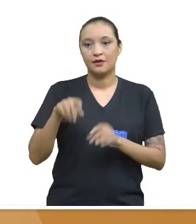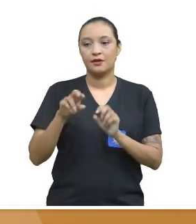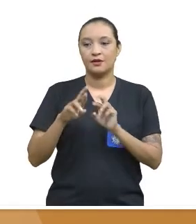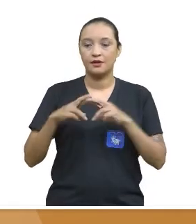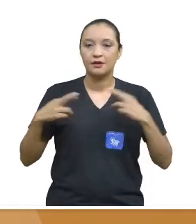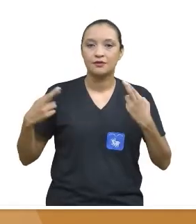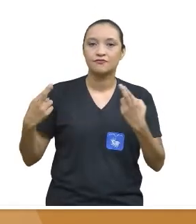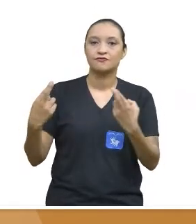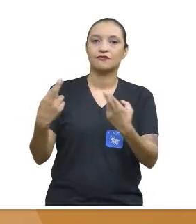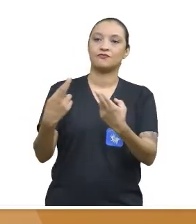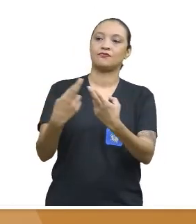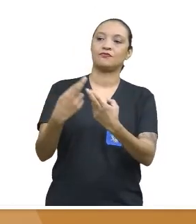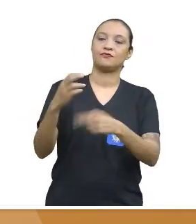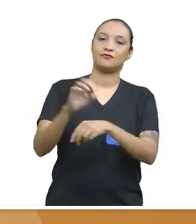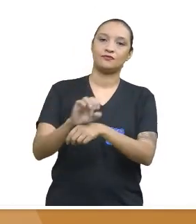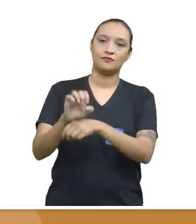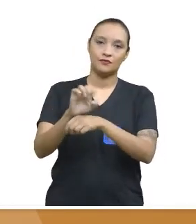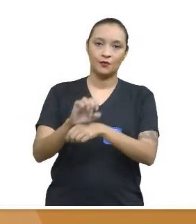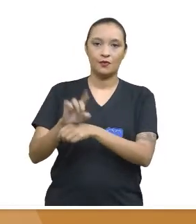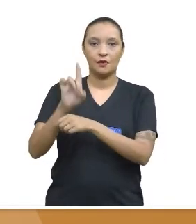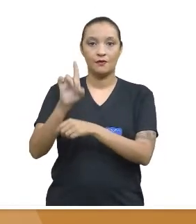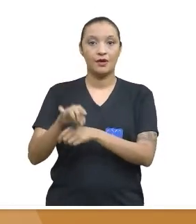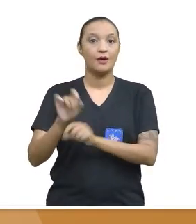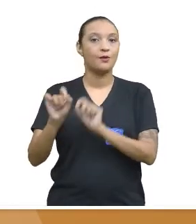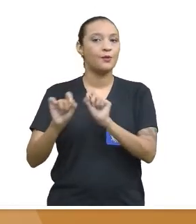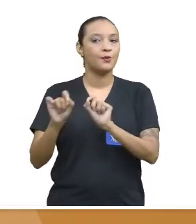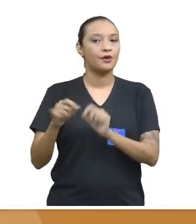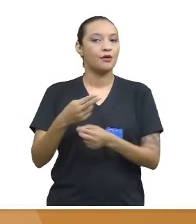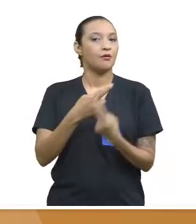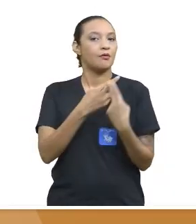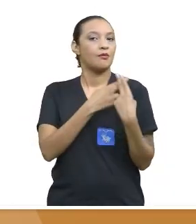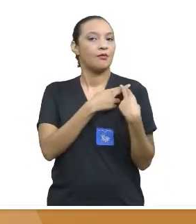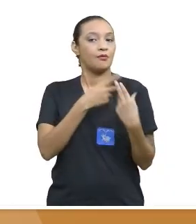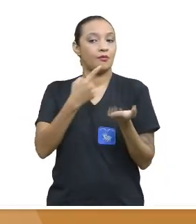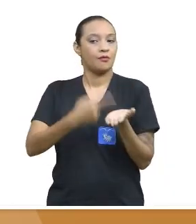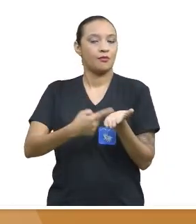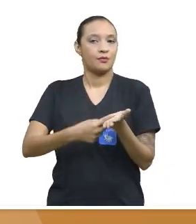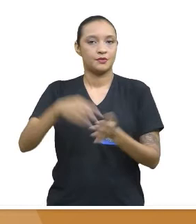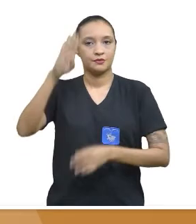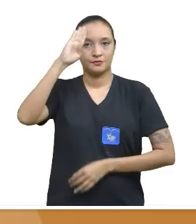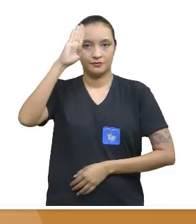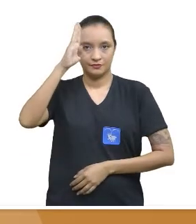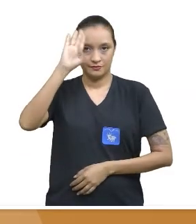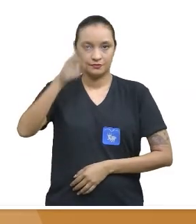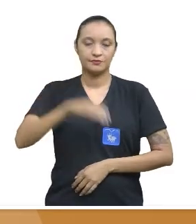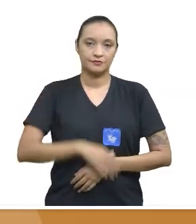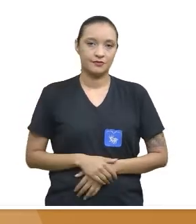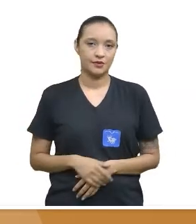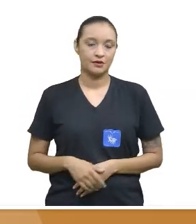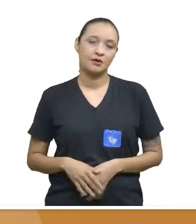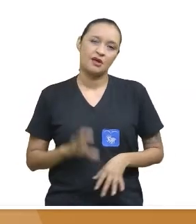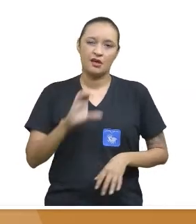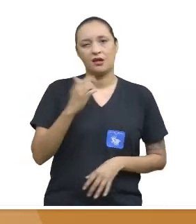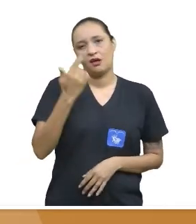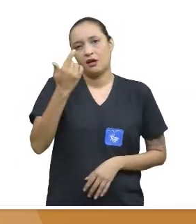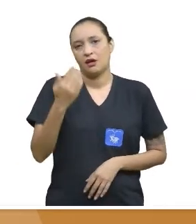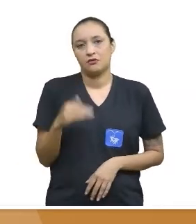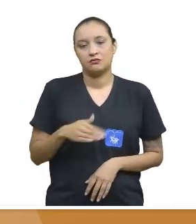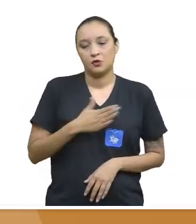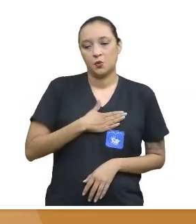essa Assembleia Estadual está comprometida com o governo militar. Porque, logicamente, eles não vão querer se